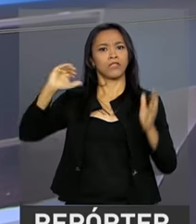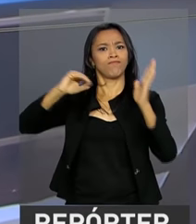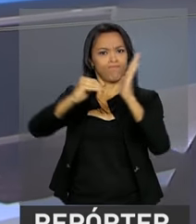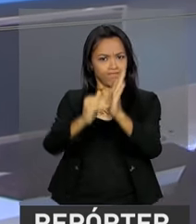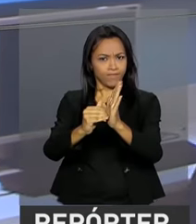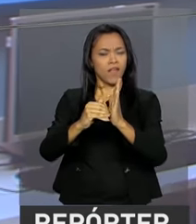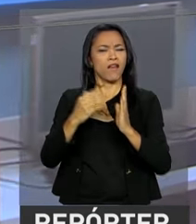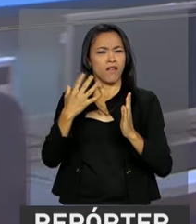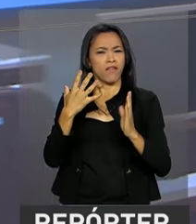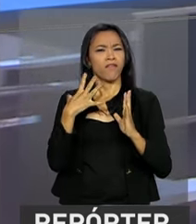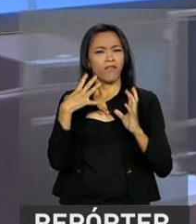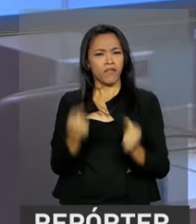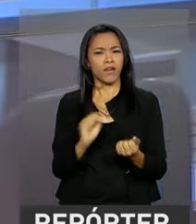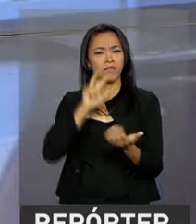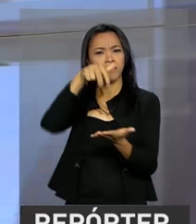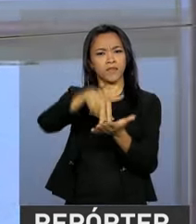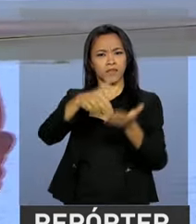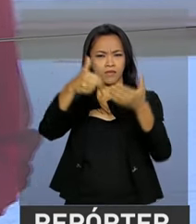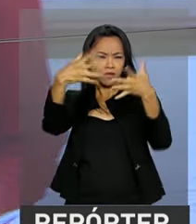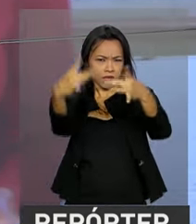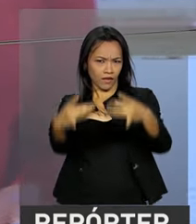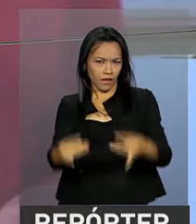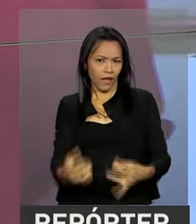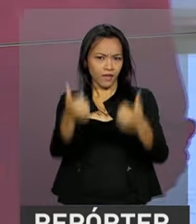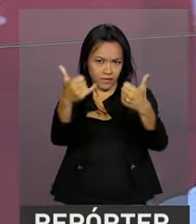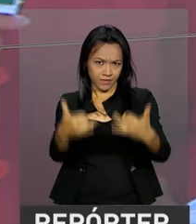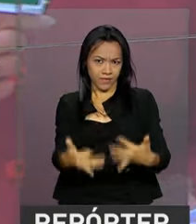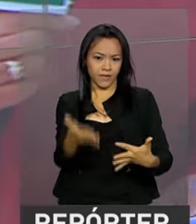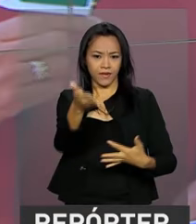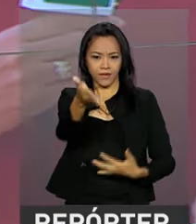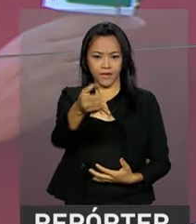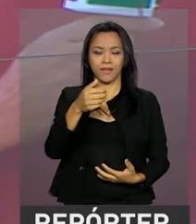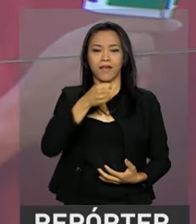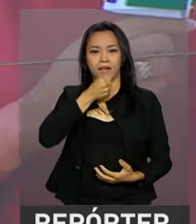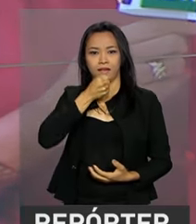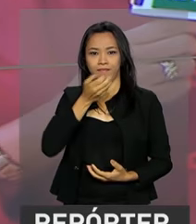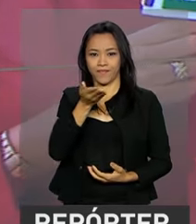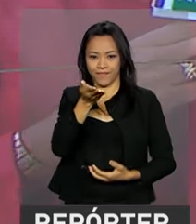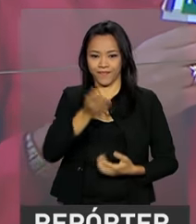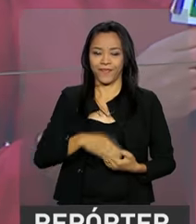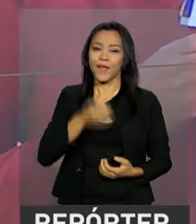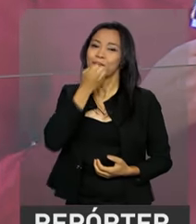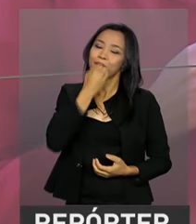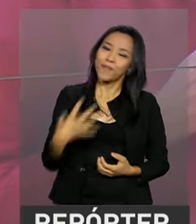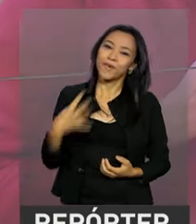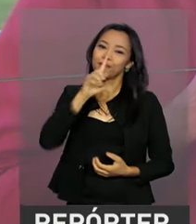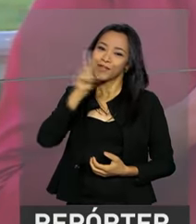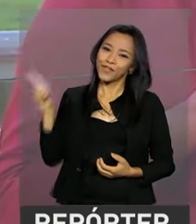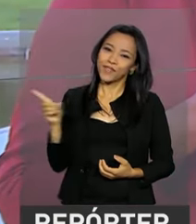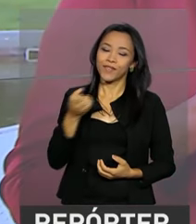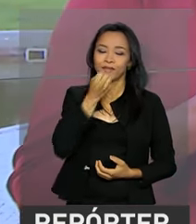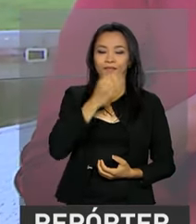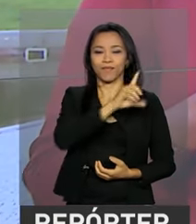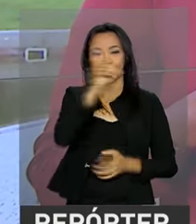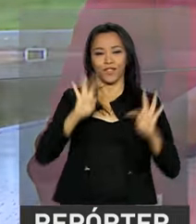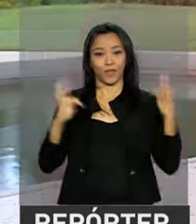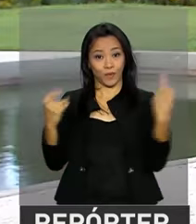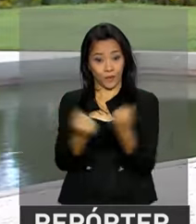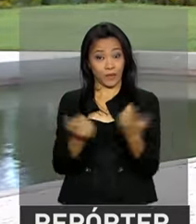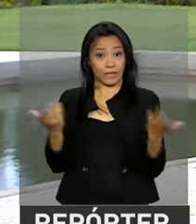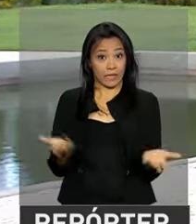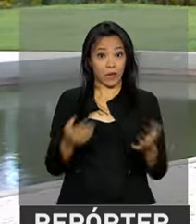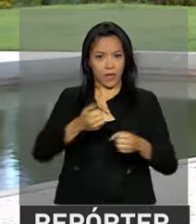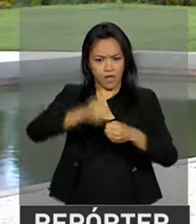Planalto saber os detalhes com Mara Kenup. Mara, bom dia para você. Bom dia, Renata. Bom dia a todos. Olha, pelas